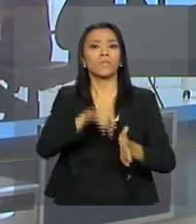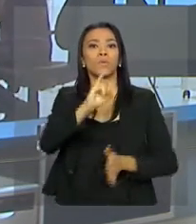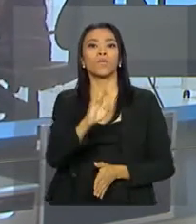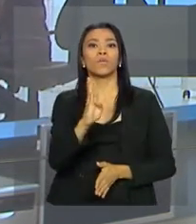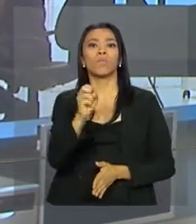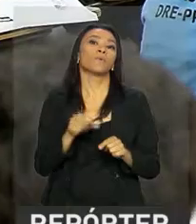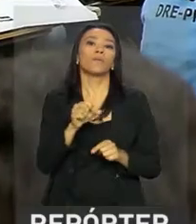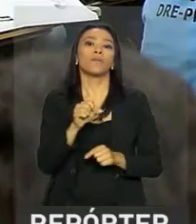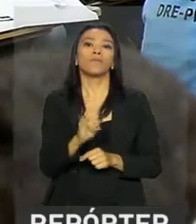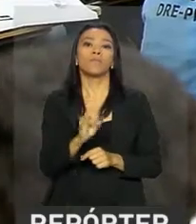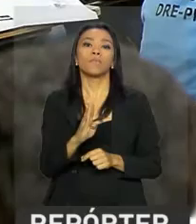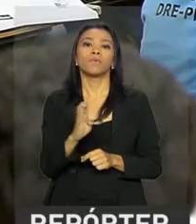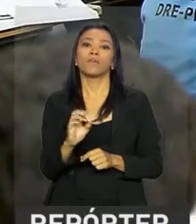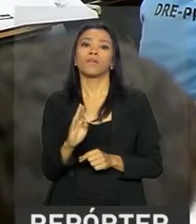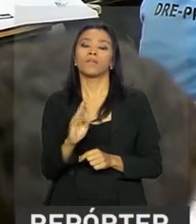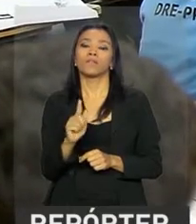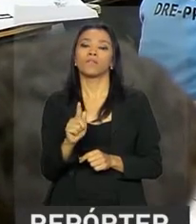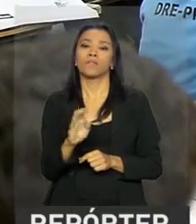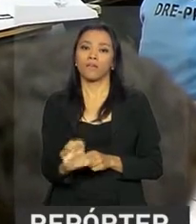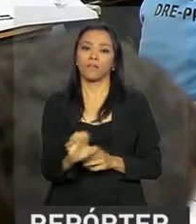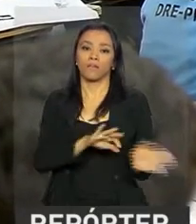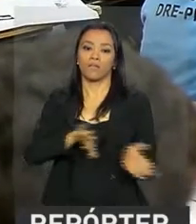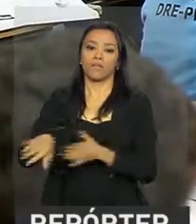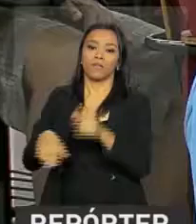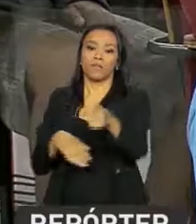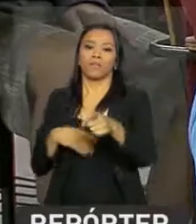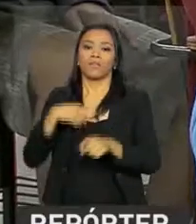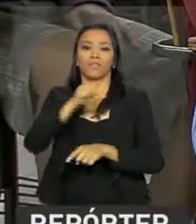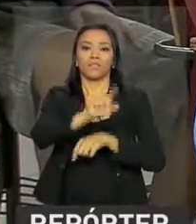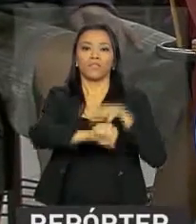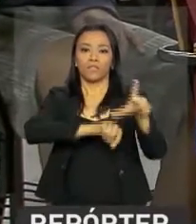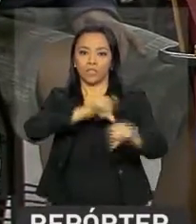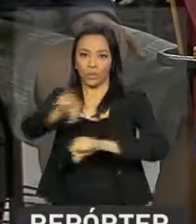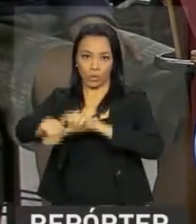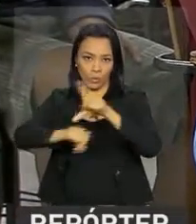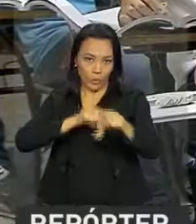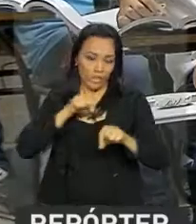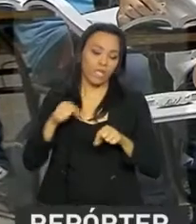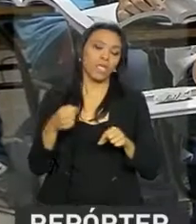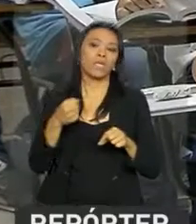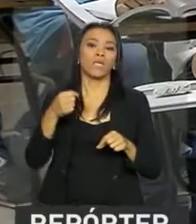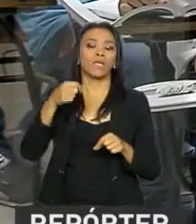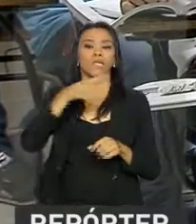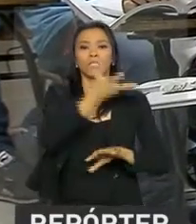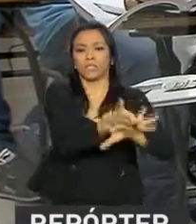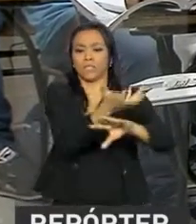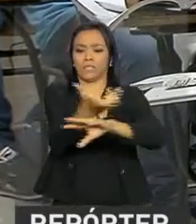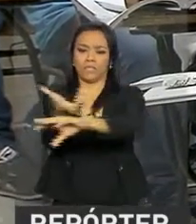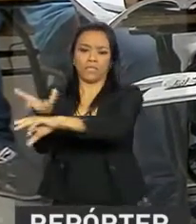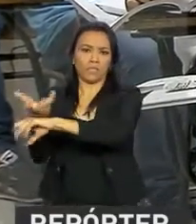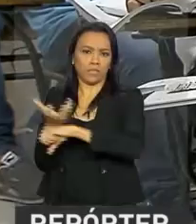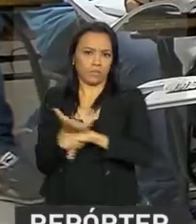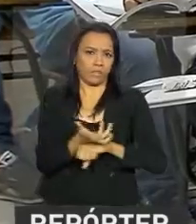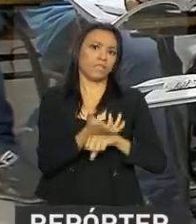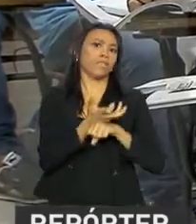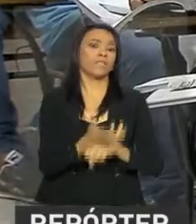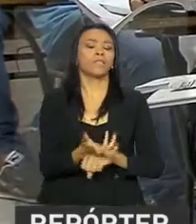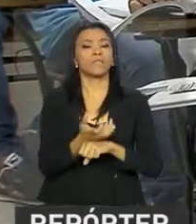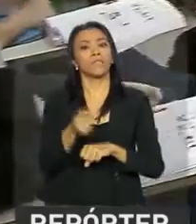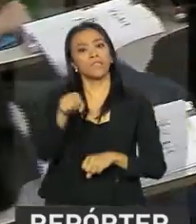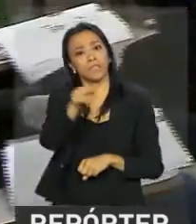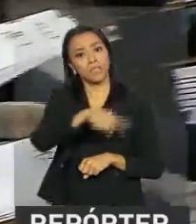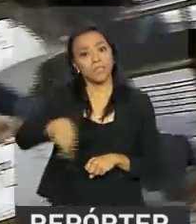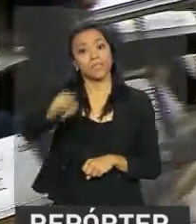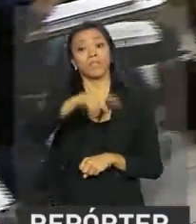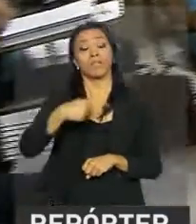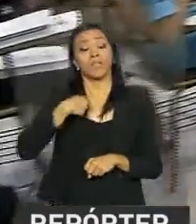ibope a possibilidade de selecionar as disciplinas de acordo com áreas do conhecimento e habilidades a opção de